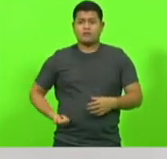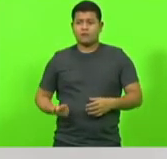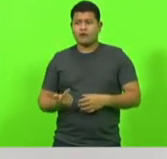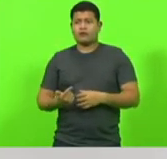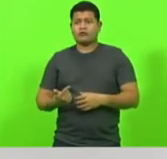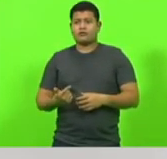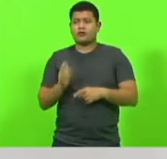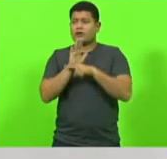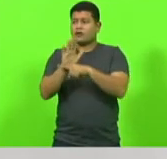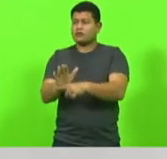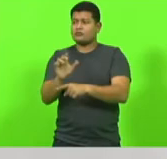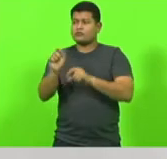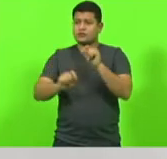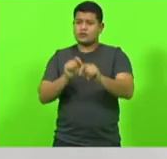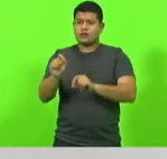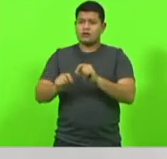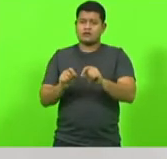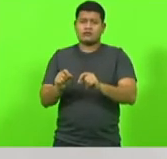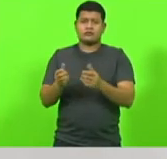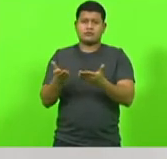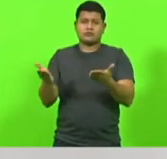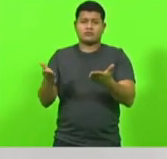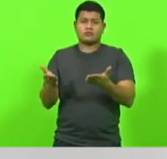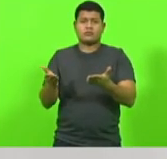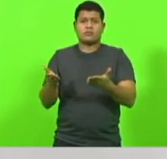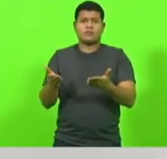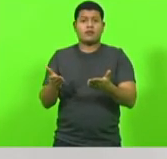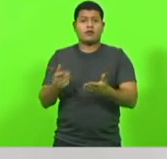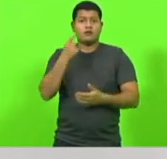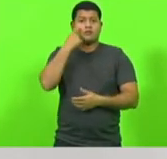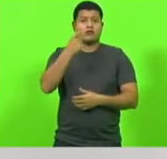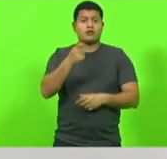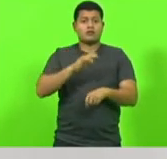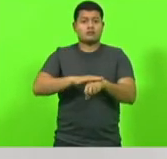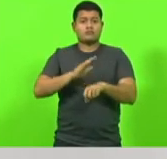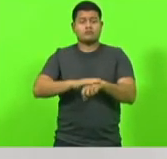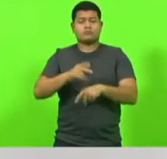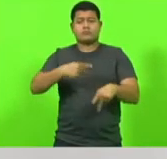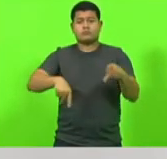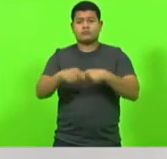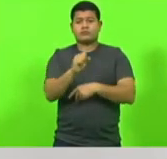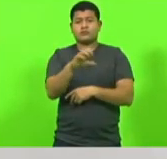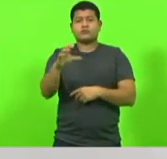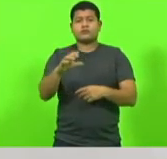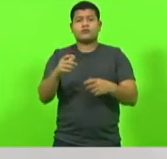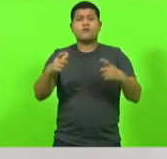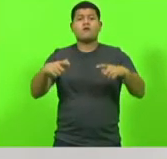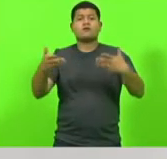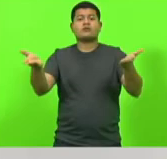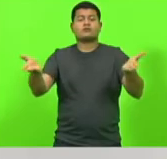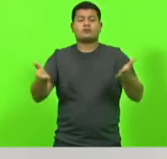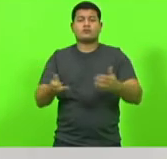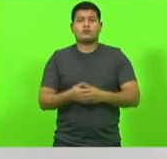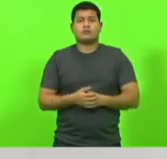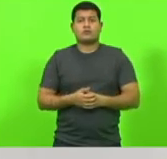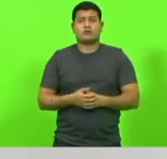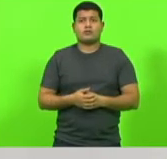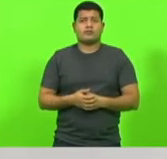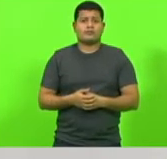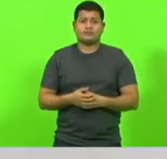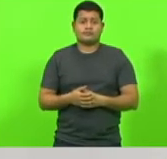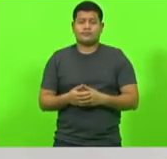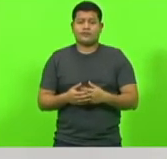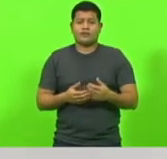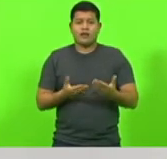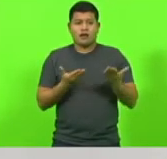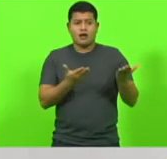Catarina? Onde ficam os interesses dos catarinenses? Seguramente não estão sendo atendidos pela Secretaria